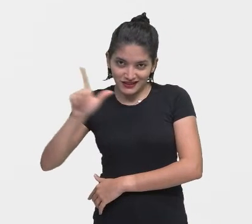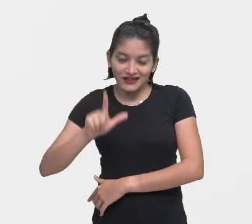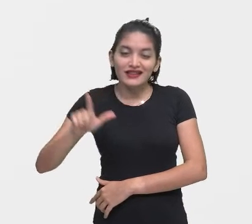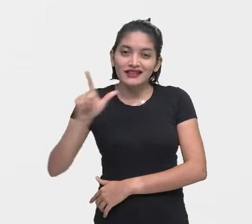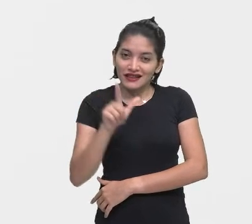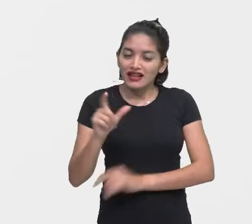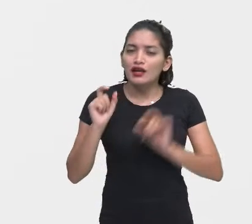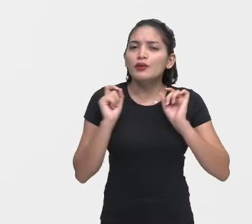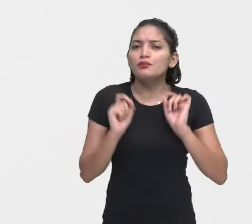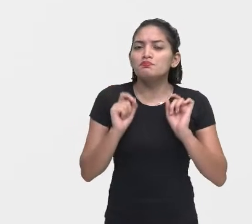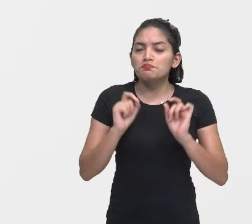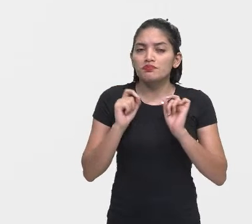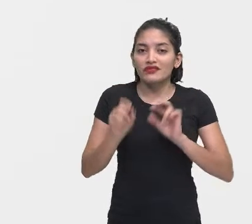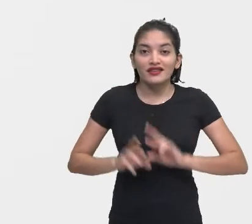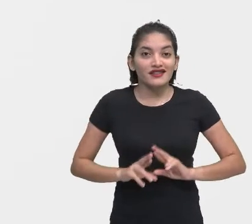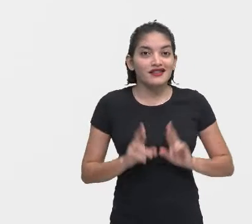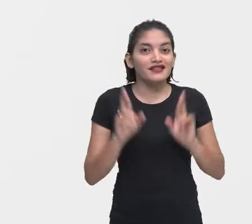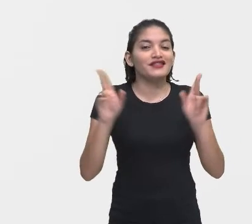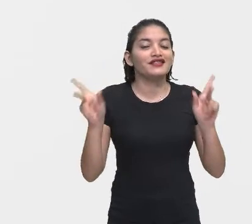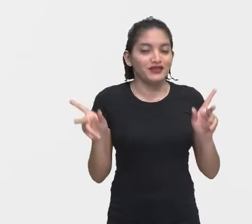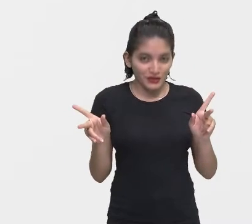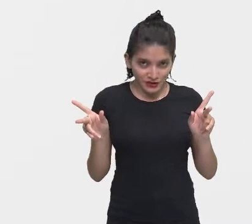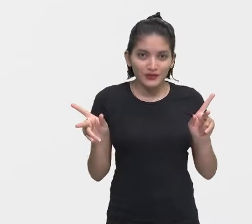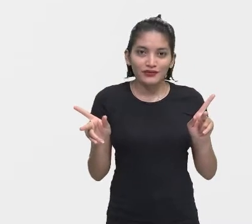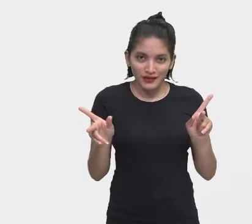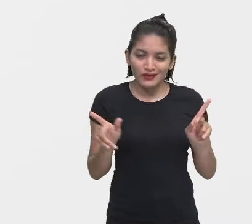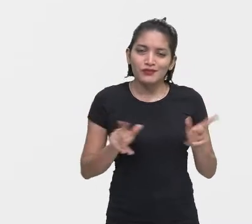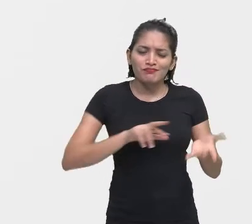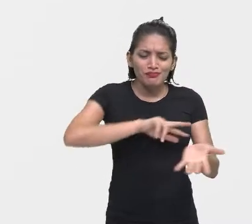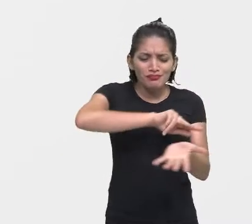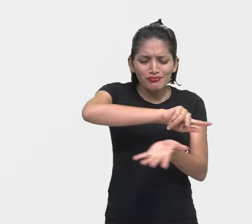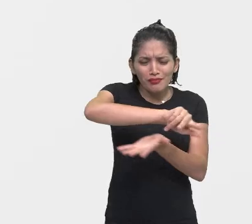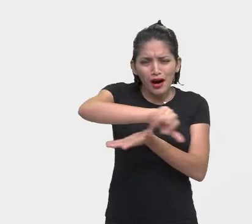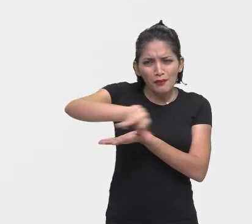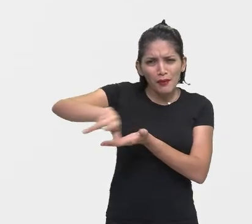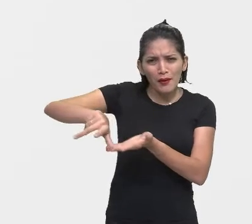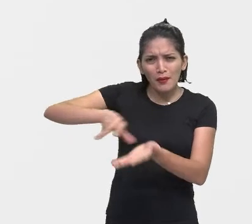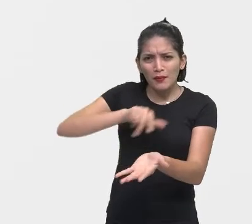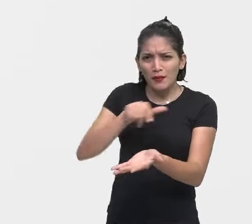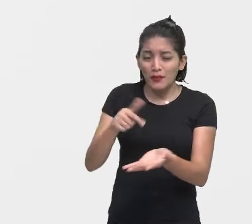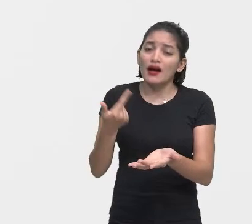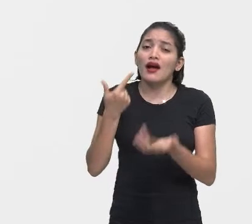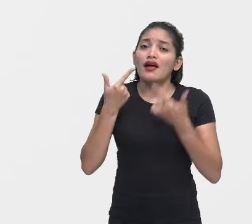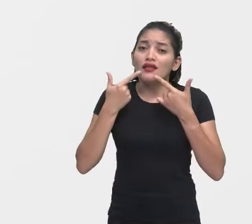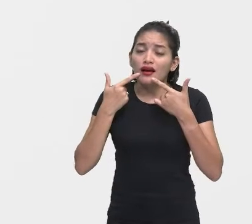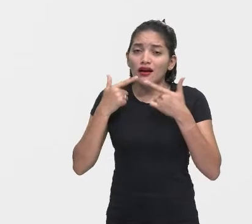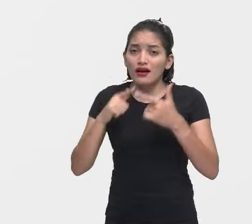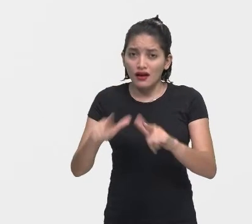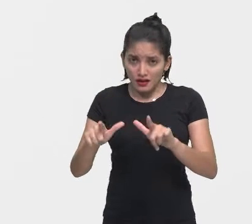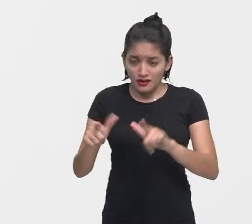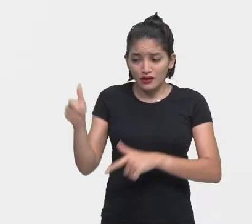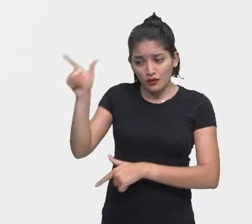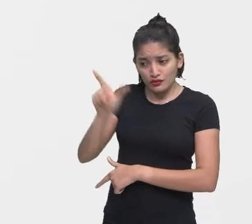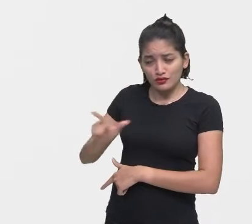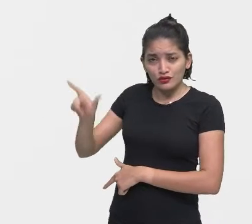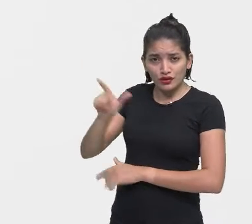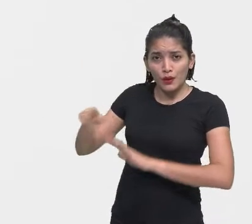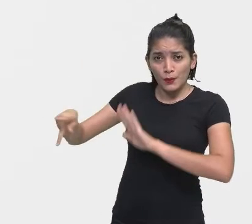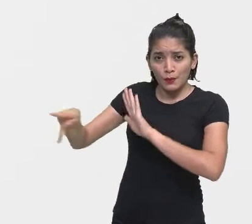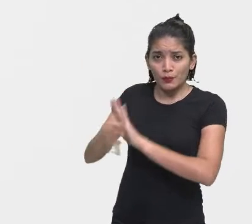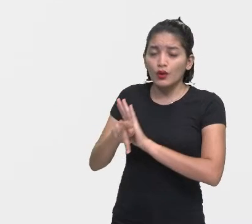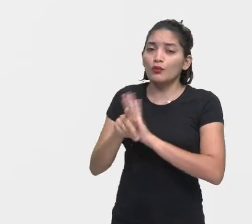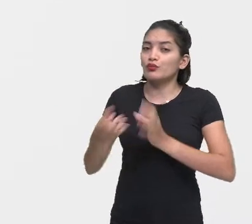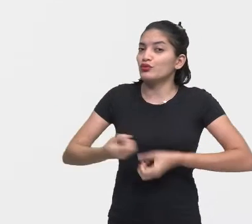é absolutamente diferente, diversa daquela linguagem literária adotada